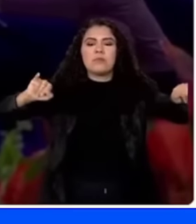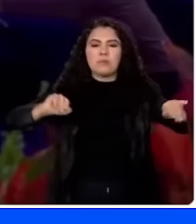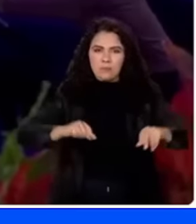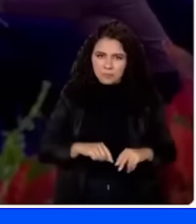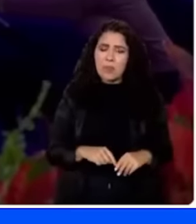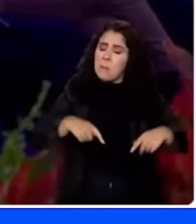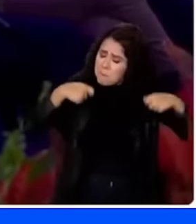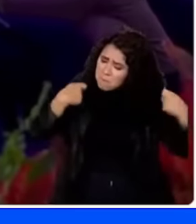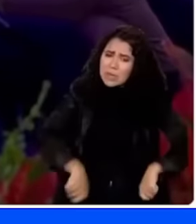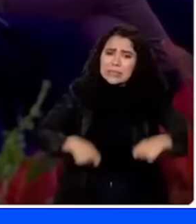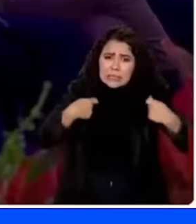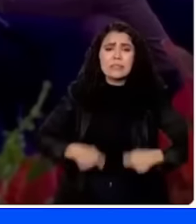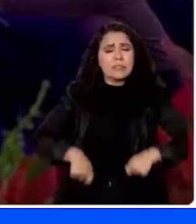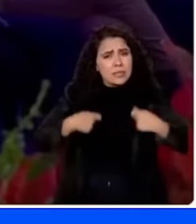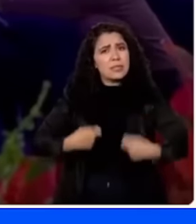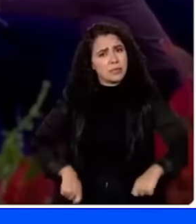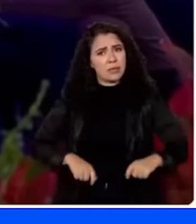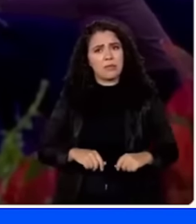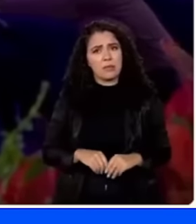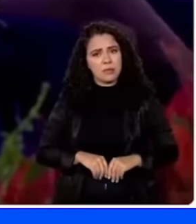É